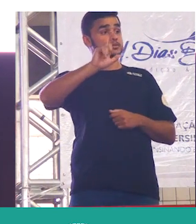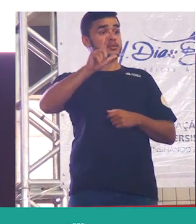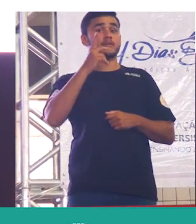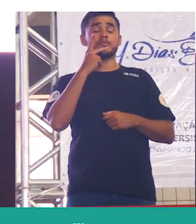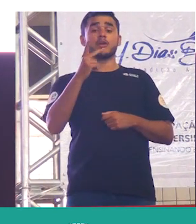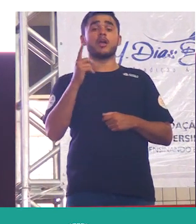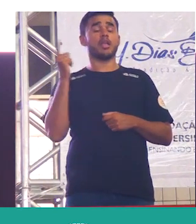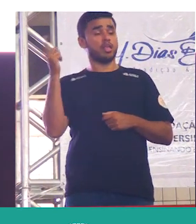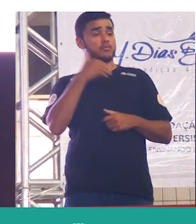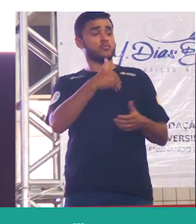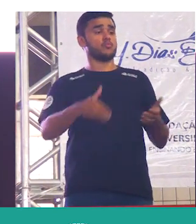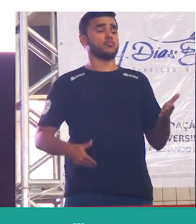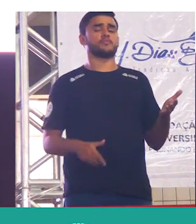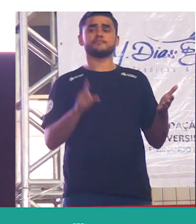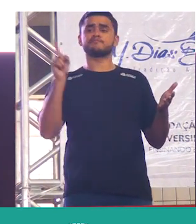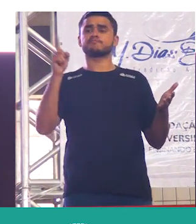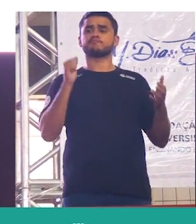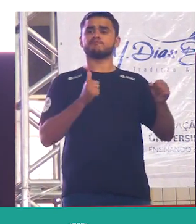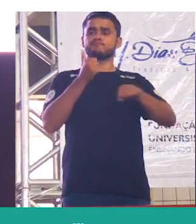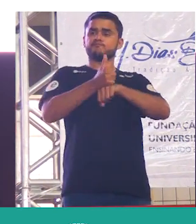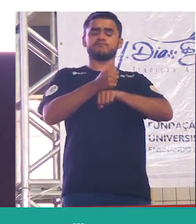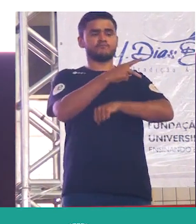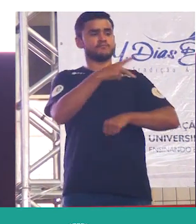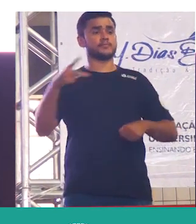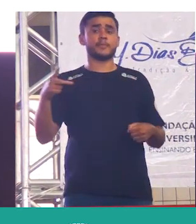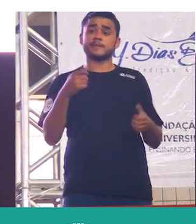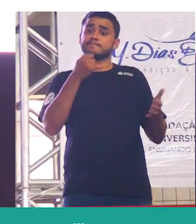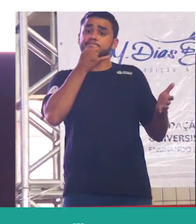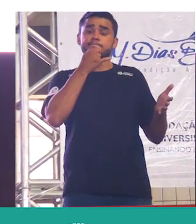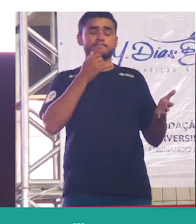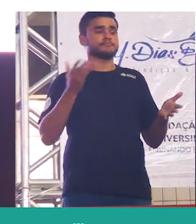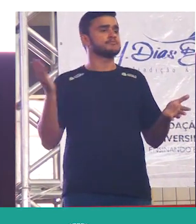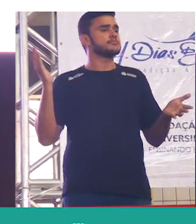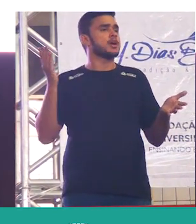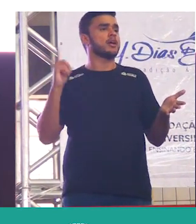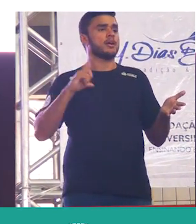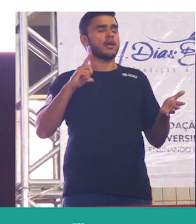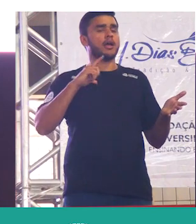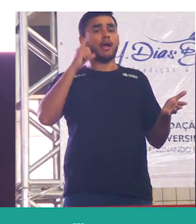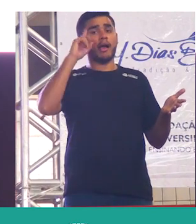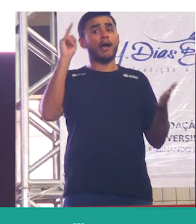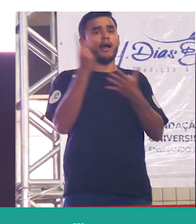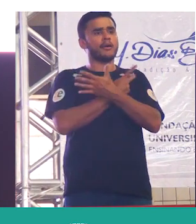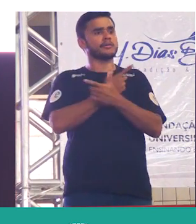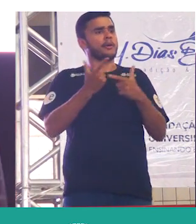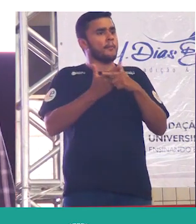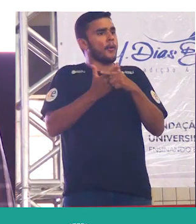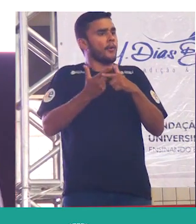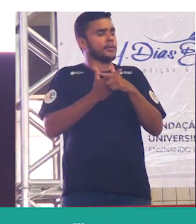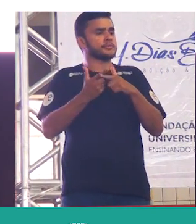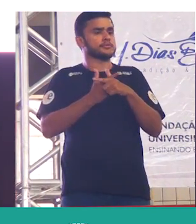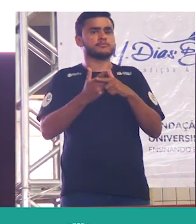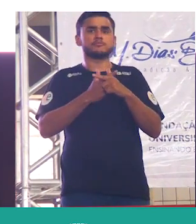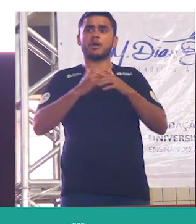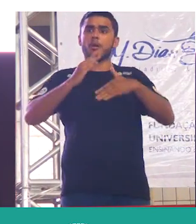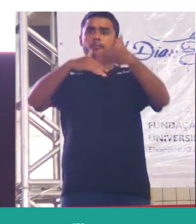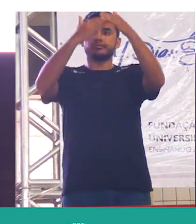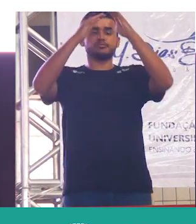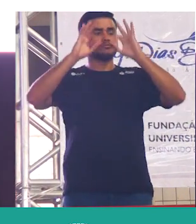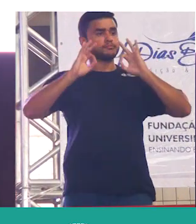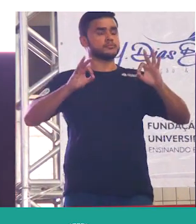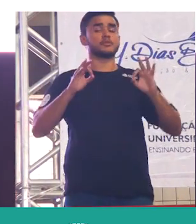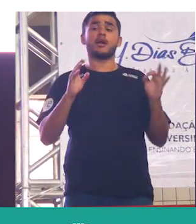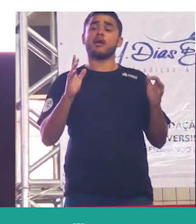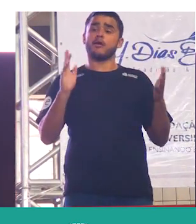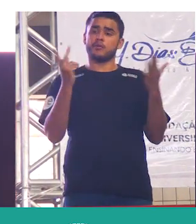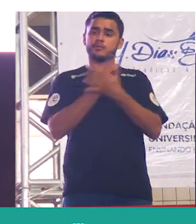o governo no qual, infelizmente, apesar dessa tentativa de avançar,